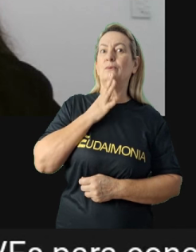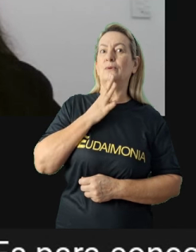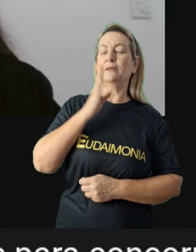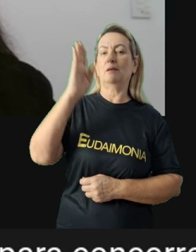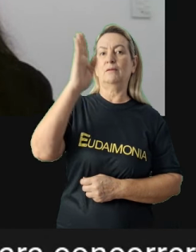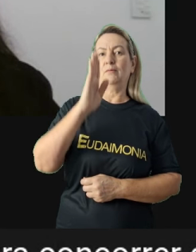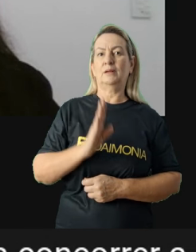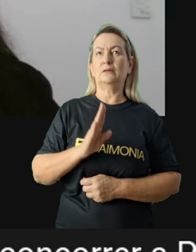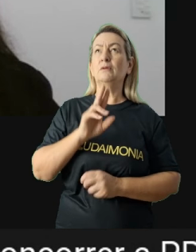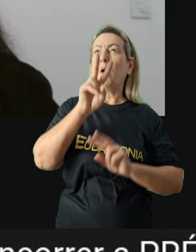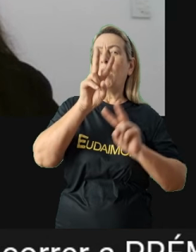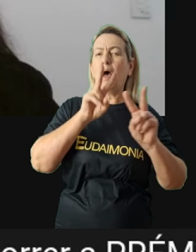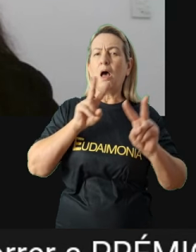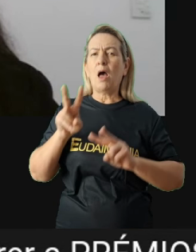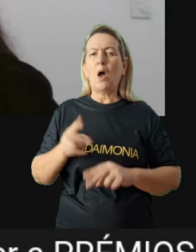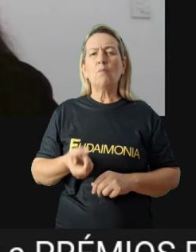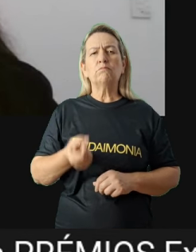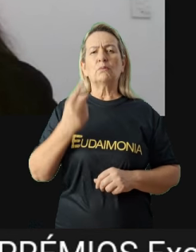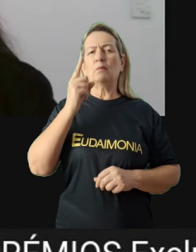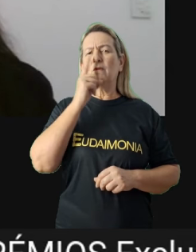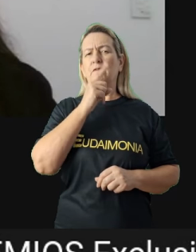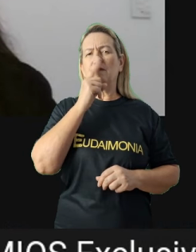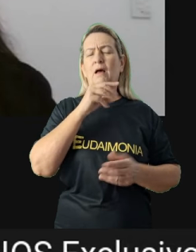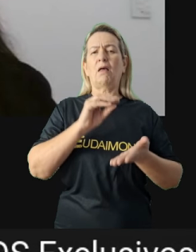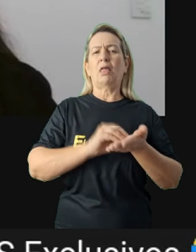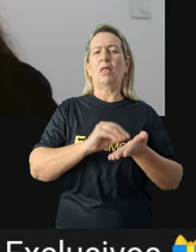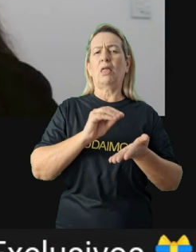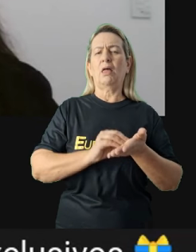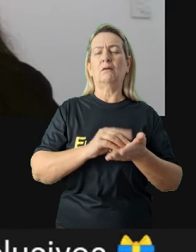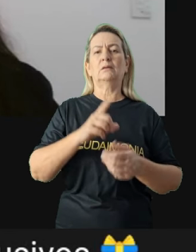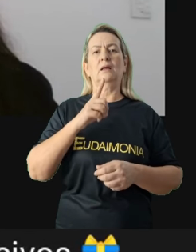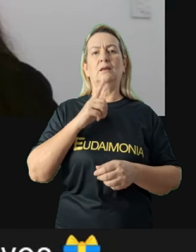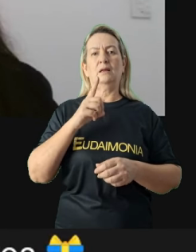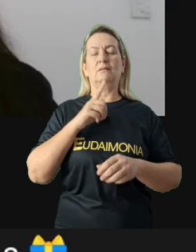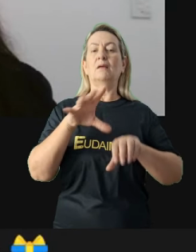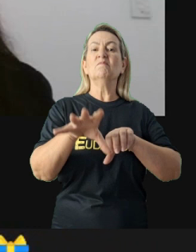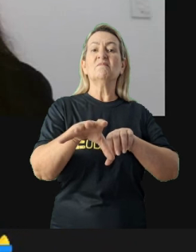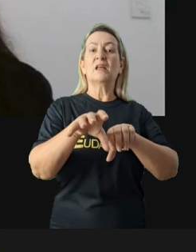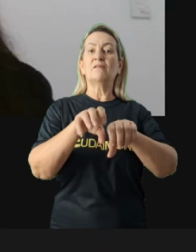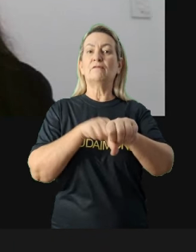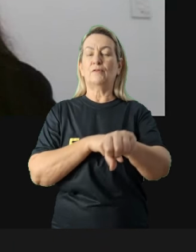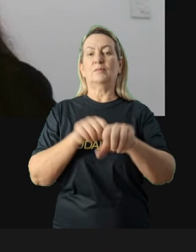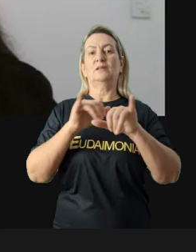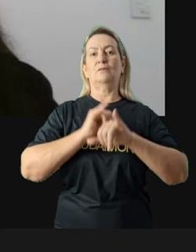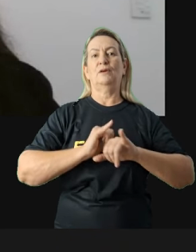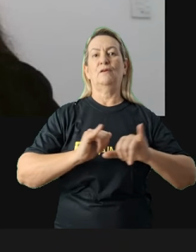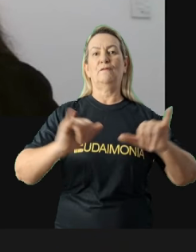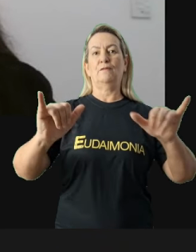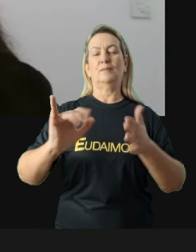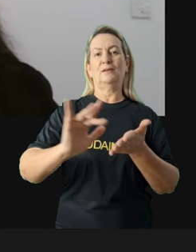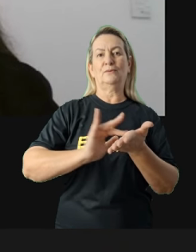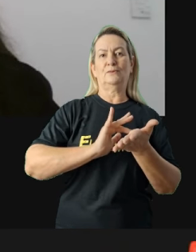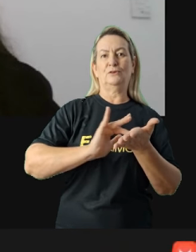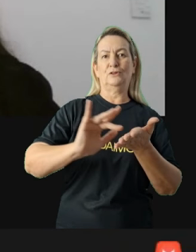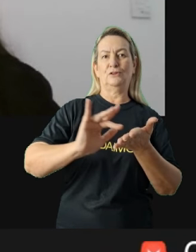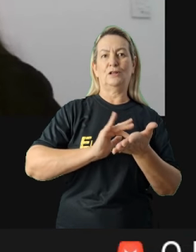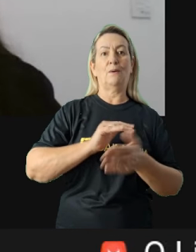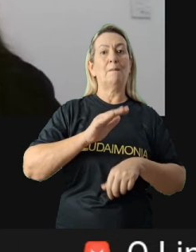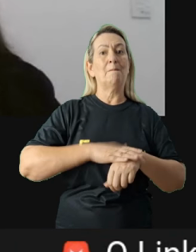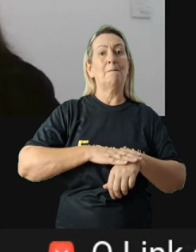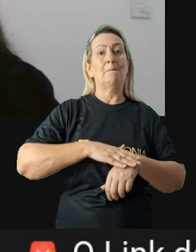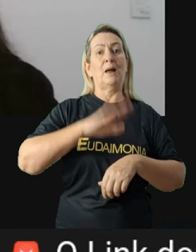Brasil. Então, quando você olha para outros lugares, você vê a deficiência que tem na informação e na